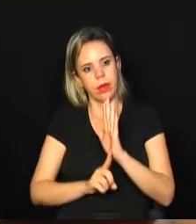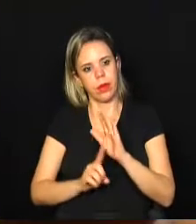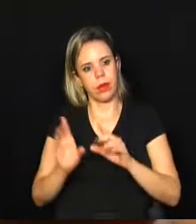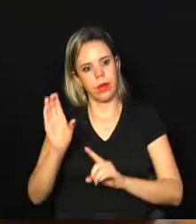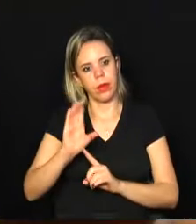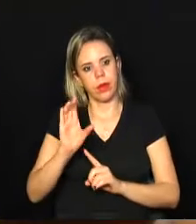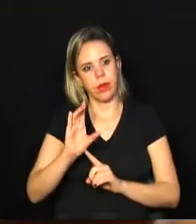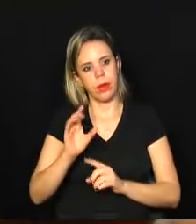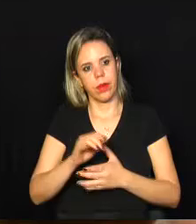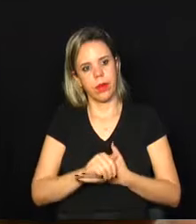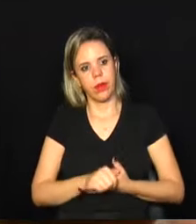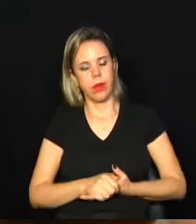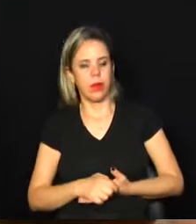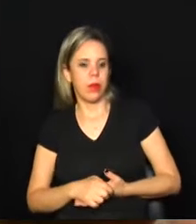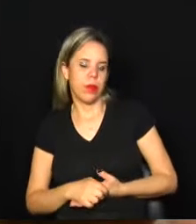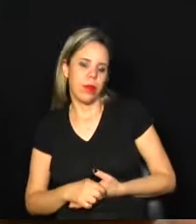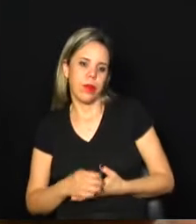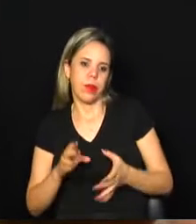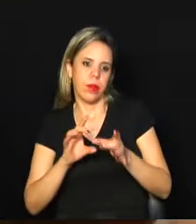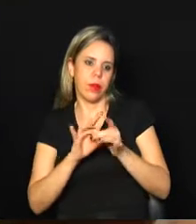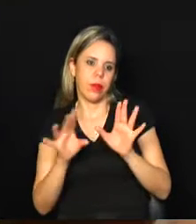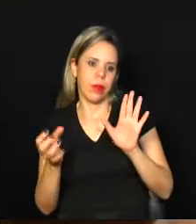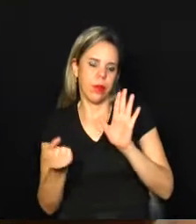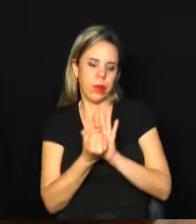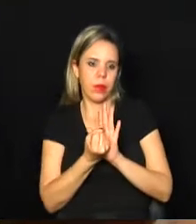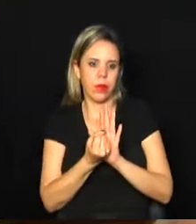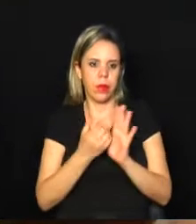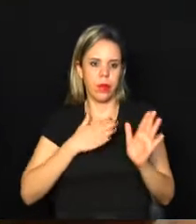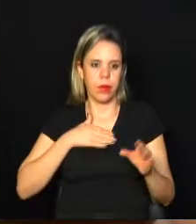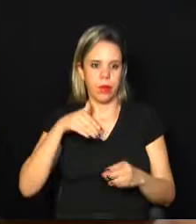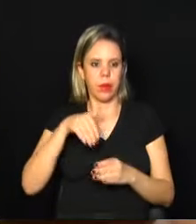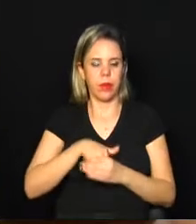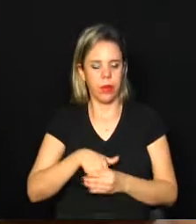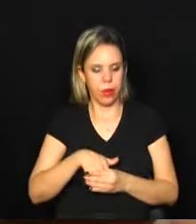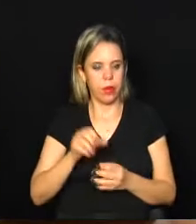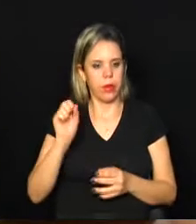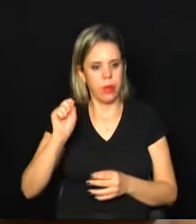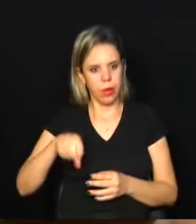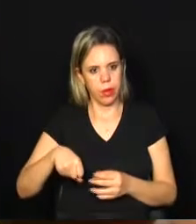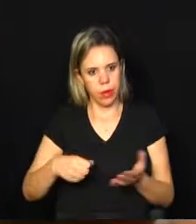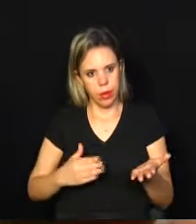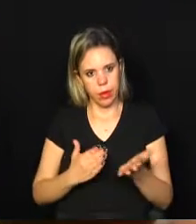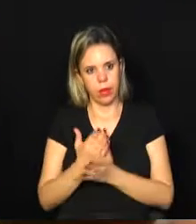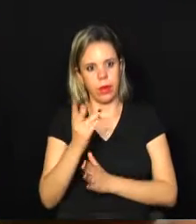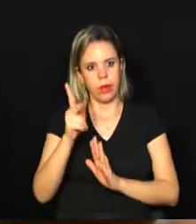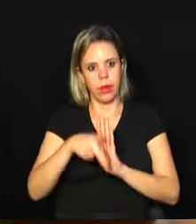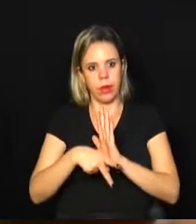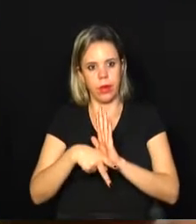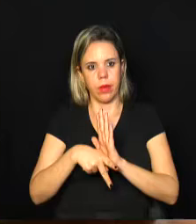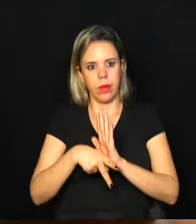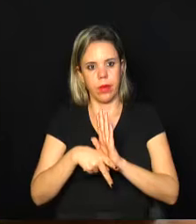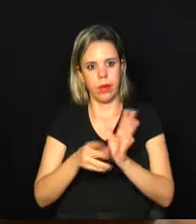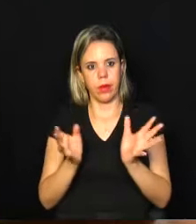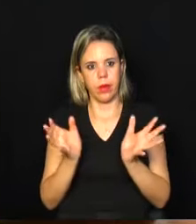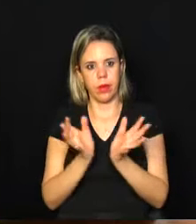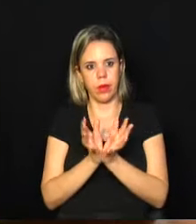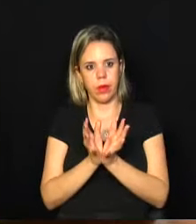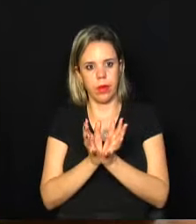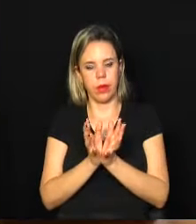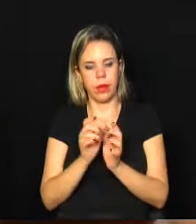direitos do consumidor não quero deixar registrado o meu voto favorável Está aprovado o projeto pela comissão